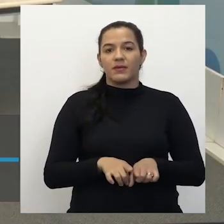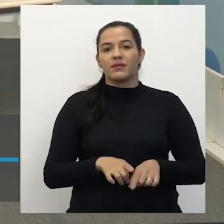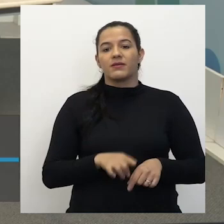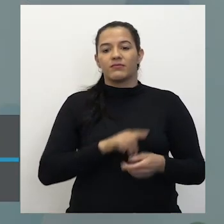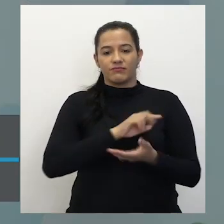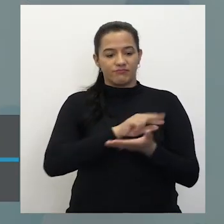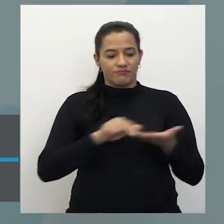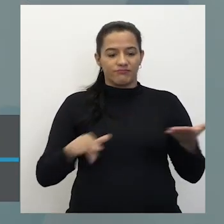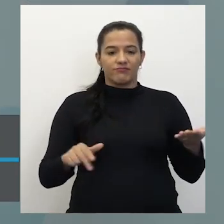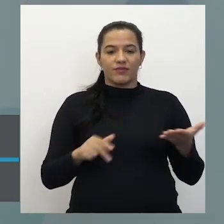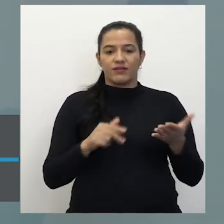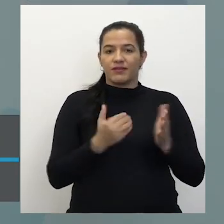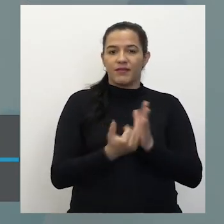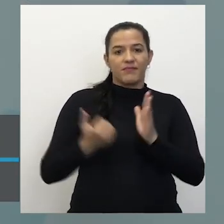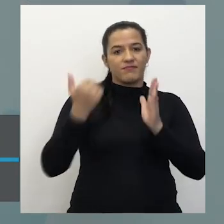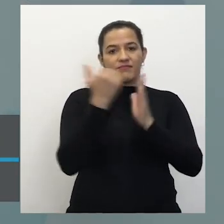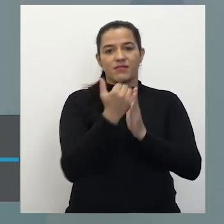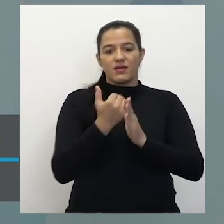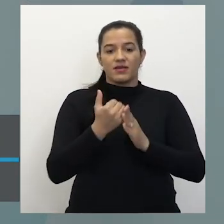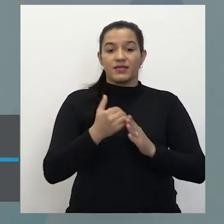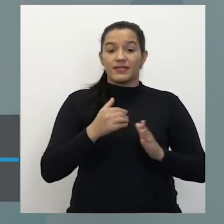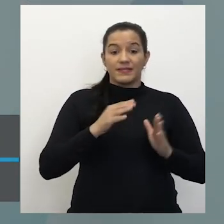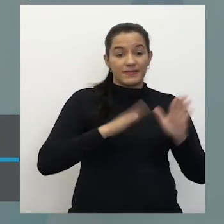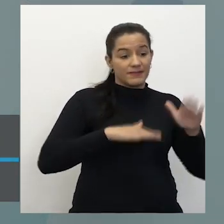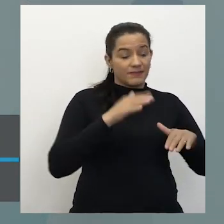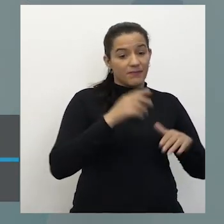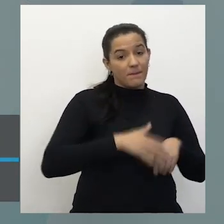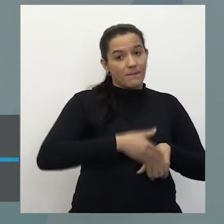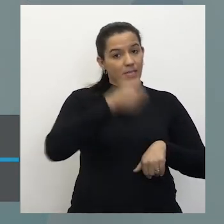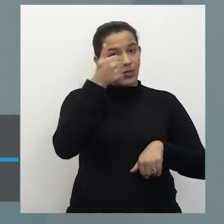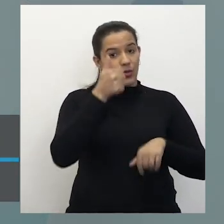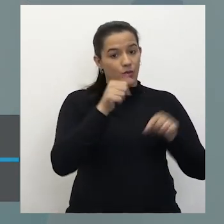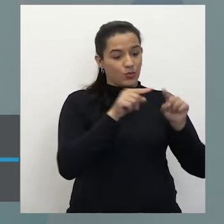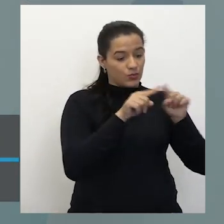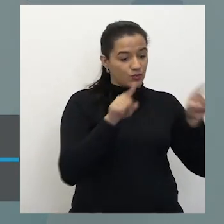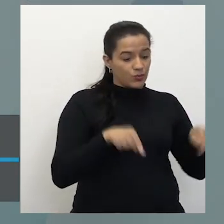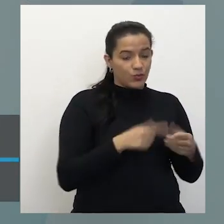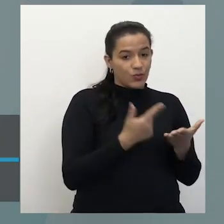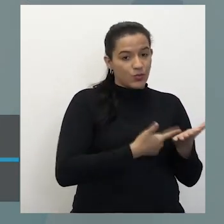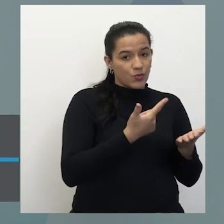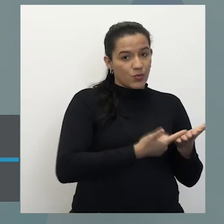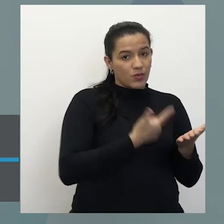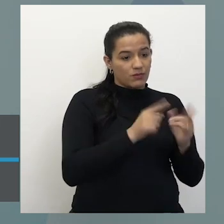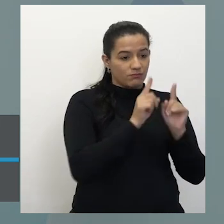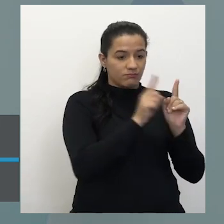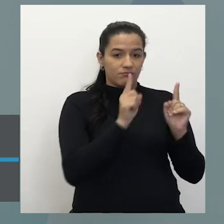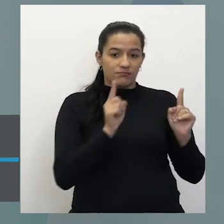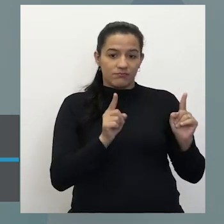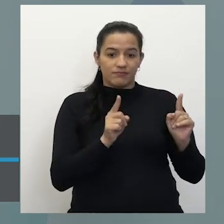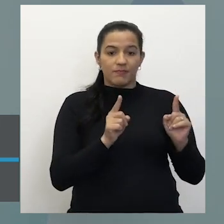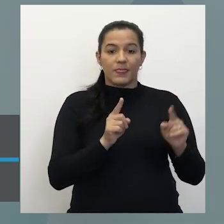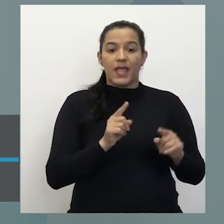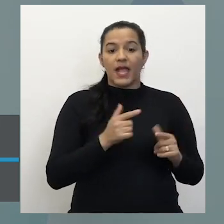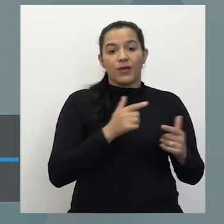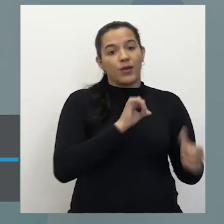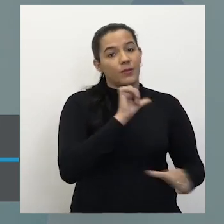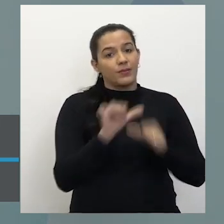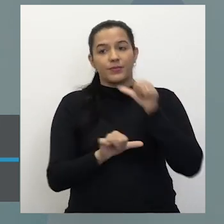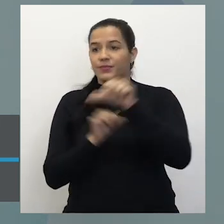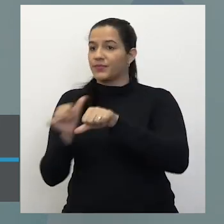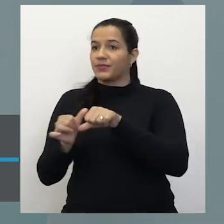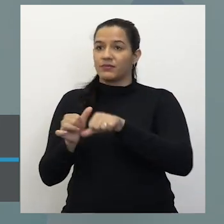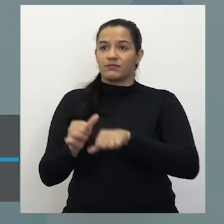opinião, eles são muito mais espetaculares nos quadrinhos do que nos filmes. Já o universo Marvel, no cinema, se agiganta. É um